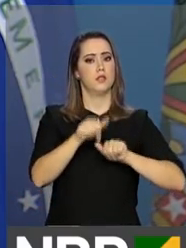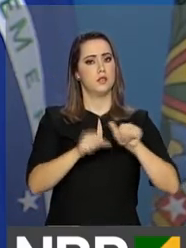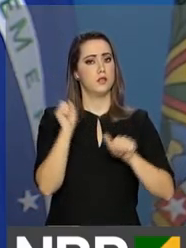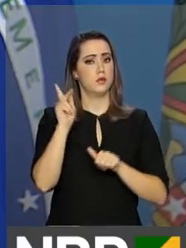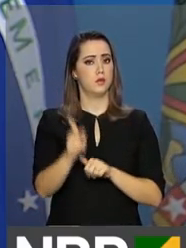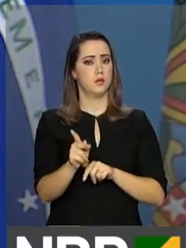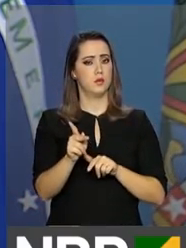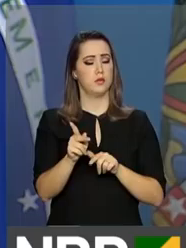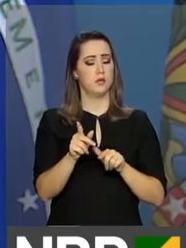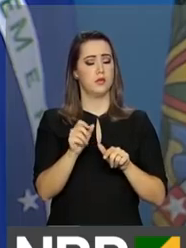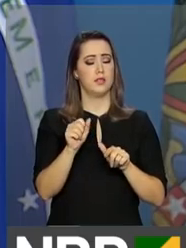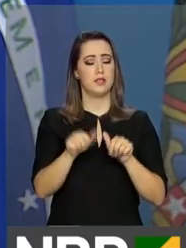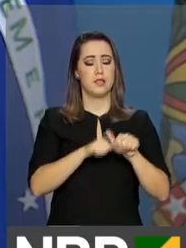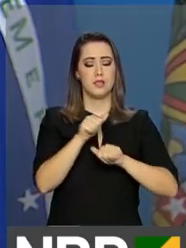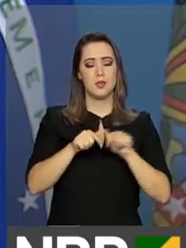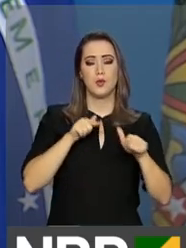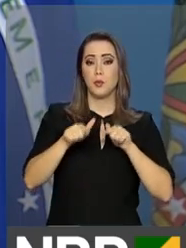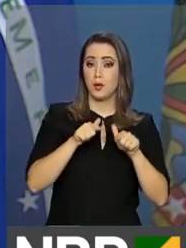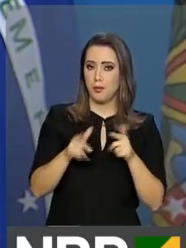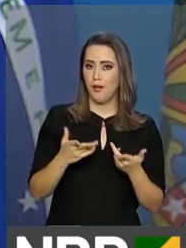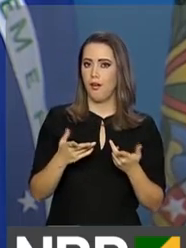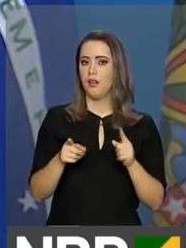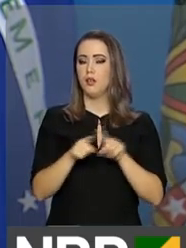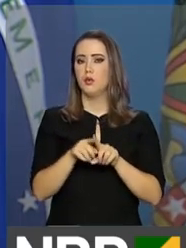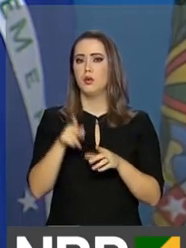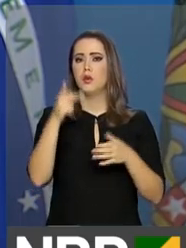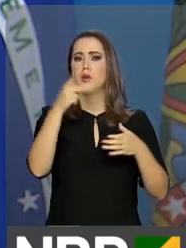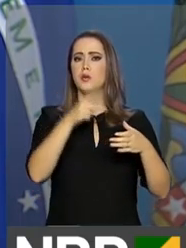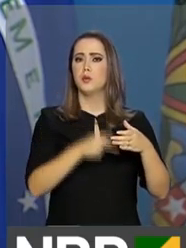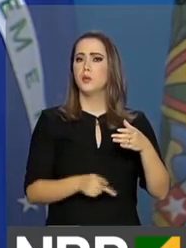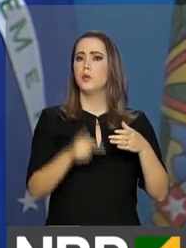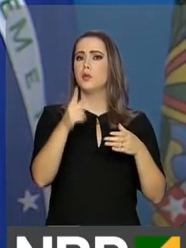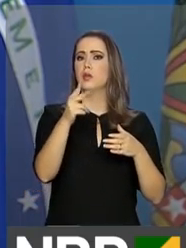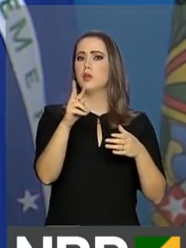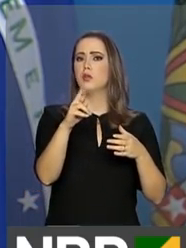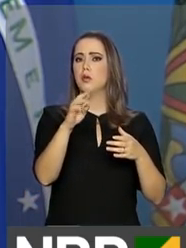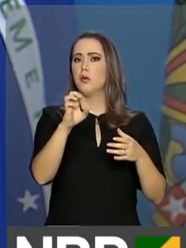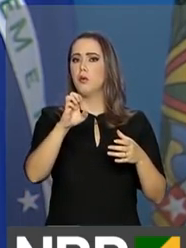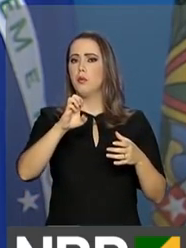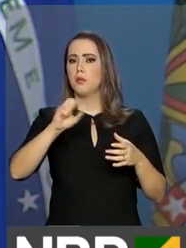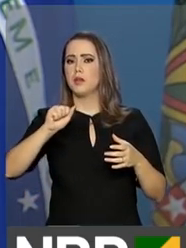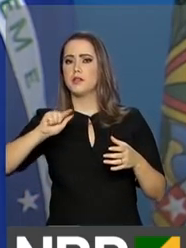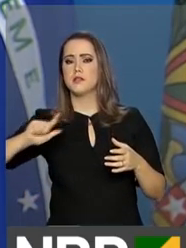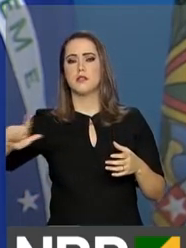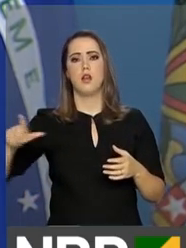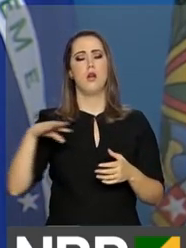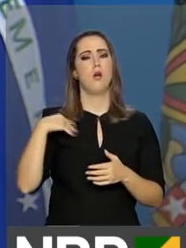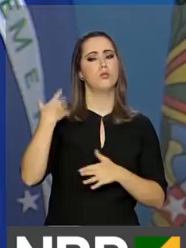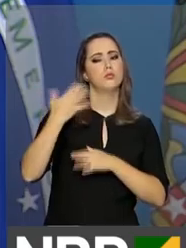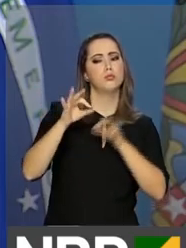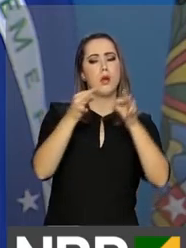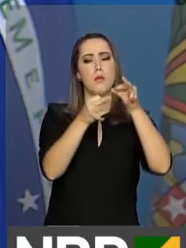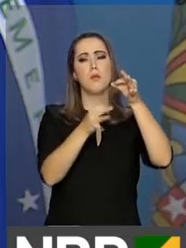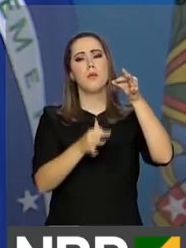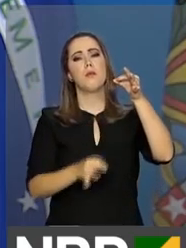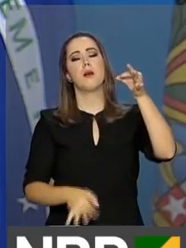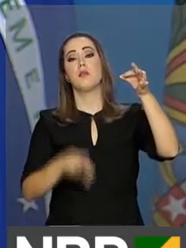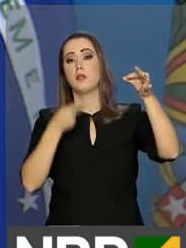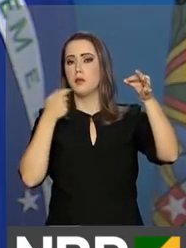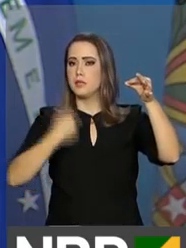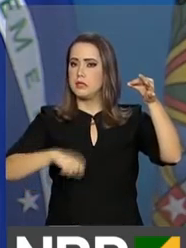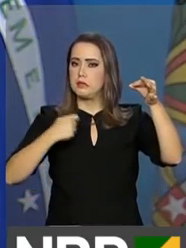trabalhista, foi com a questão do pré-sal, enfim, todas as medidas envolveram longas discussões e até em muitos e muitos